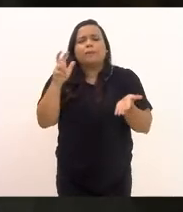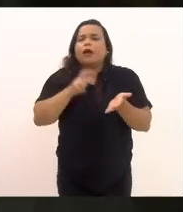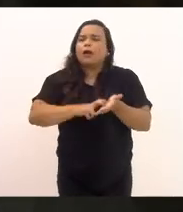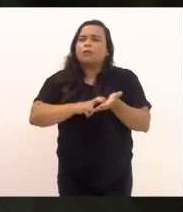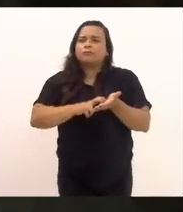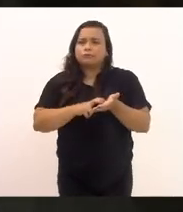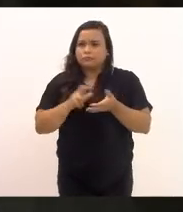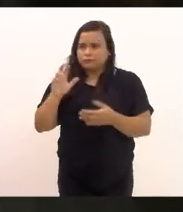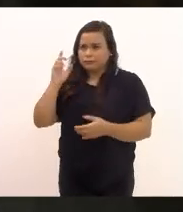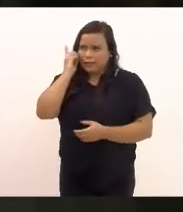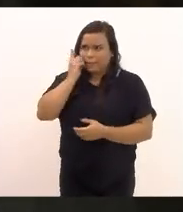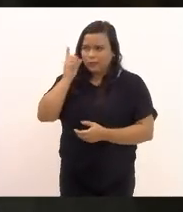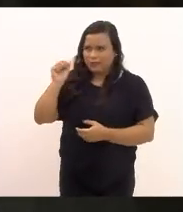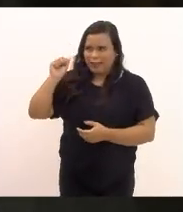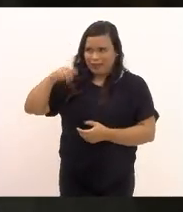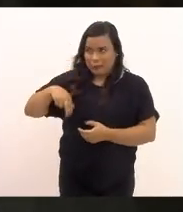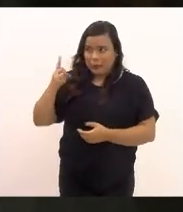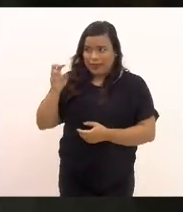deputado Anderson,